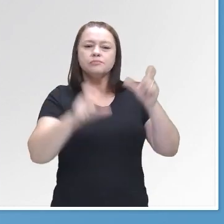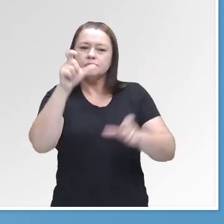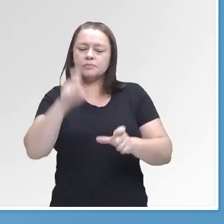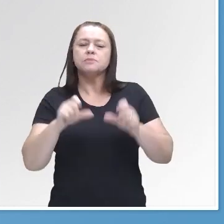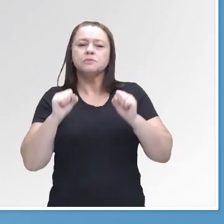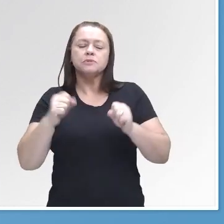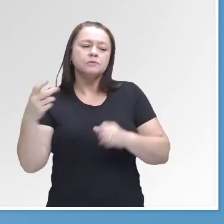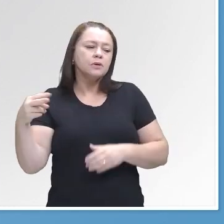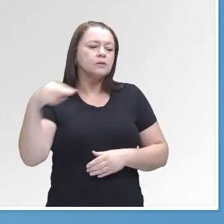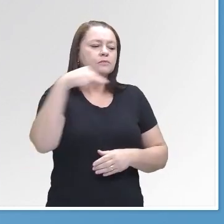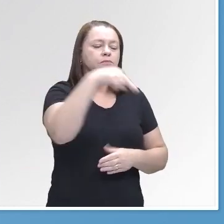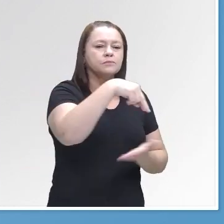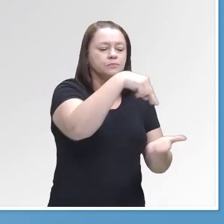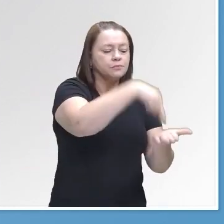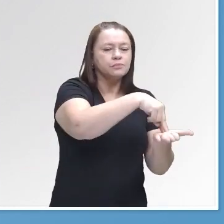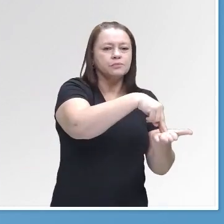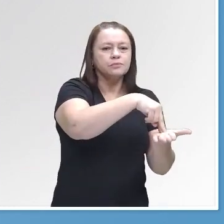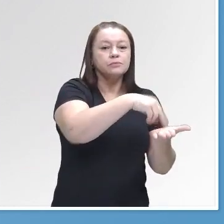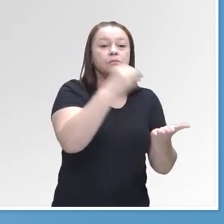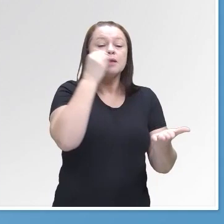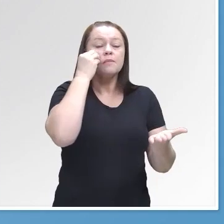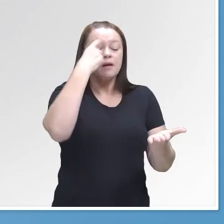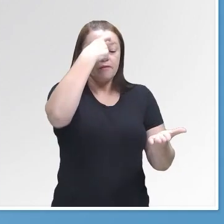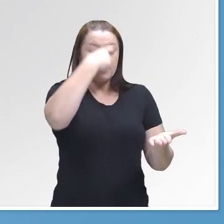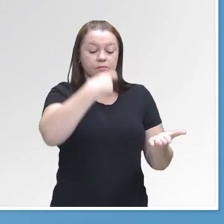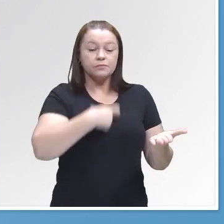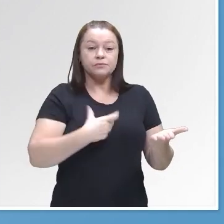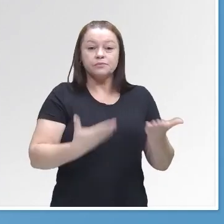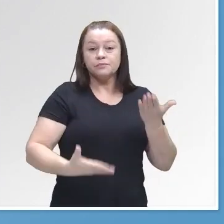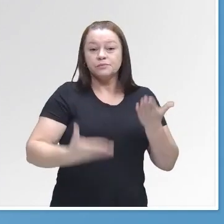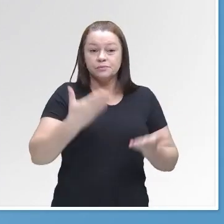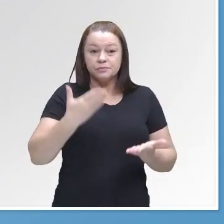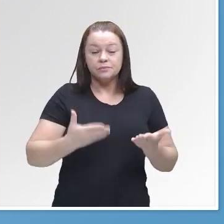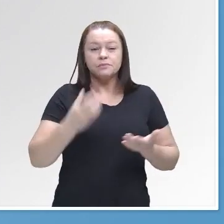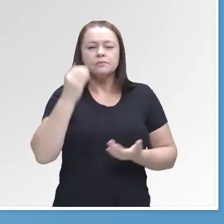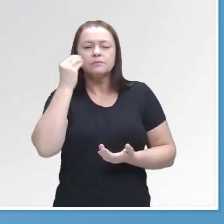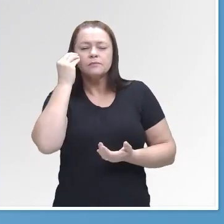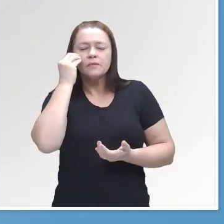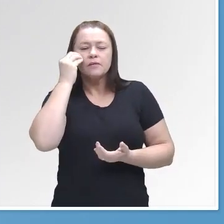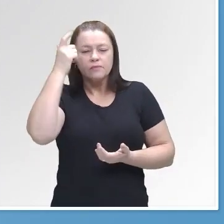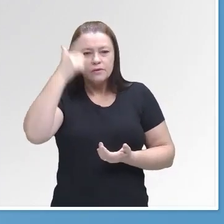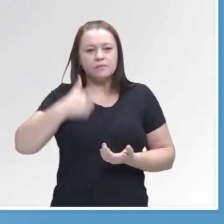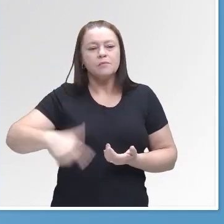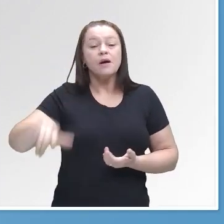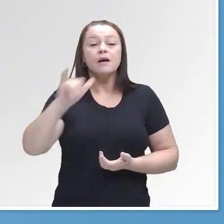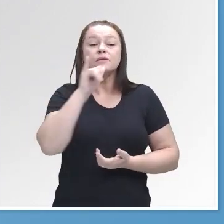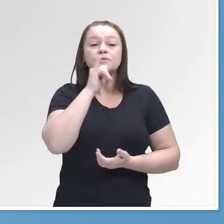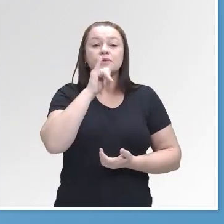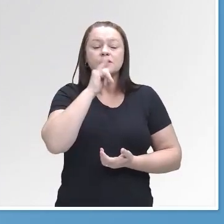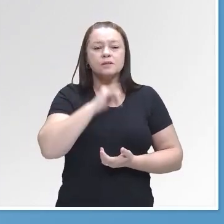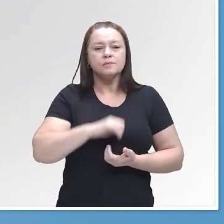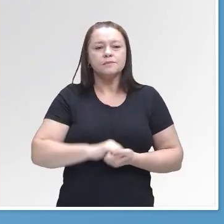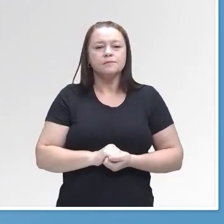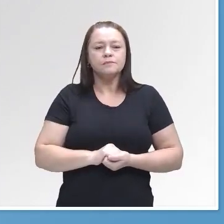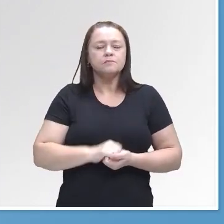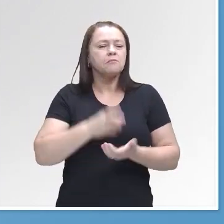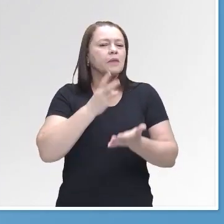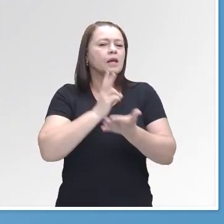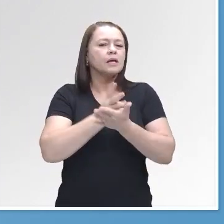a massa corporal. Vejamos mais um exemplo. Sempre